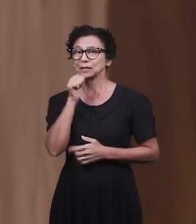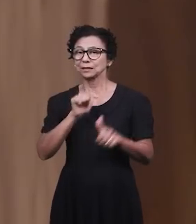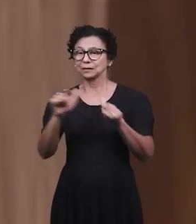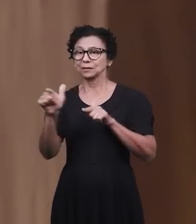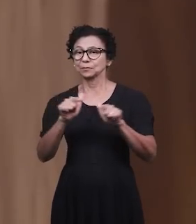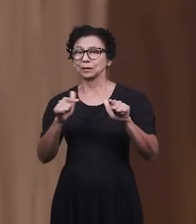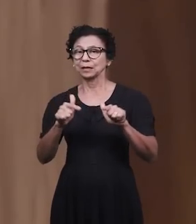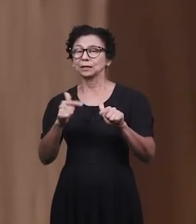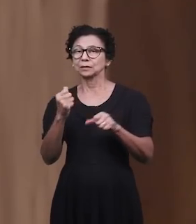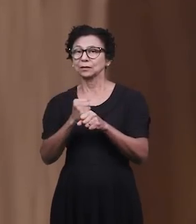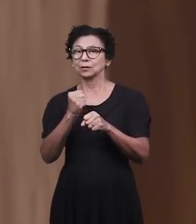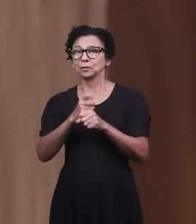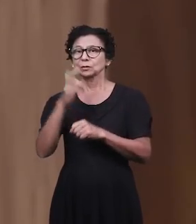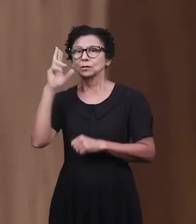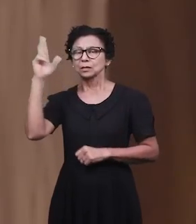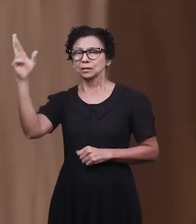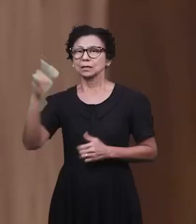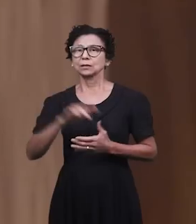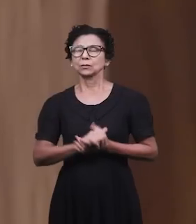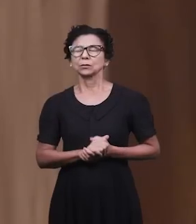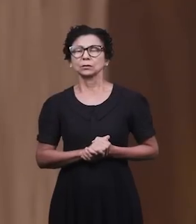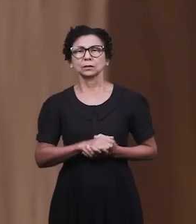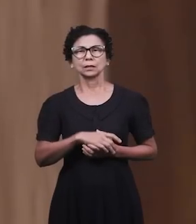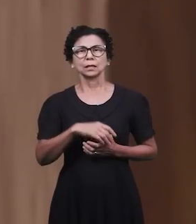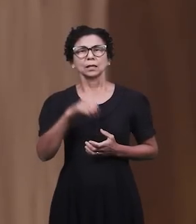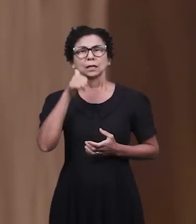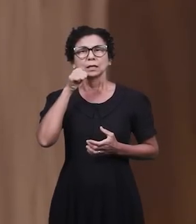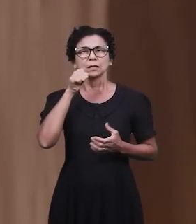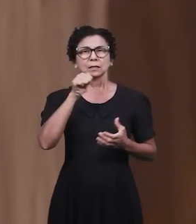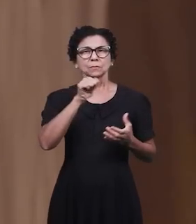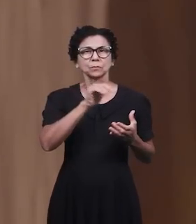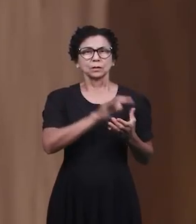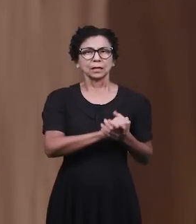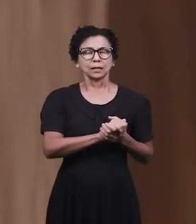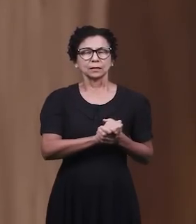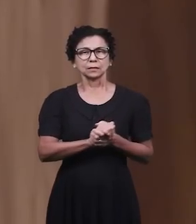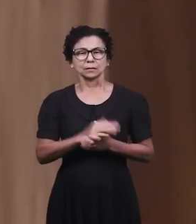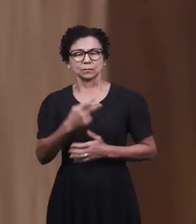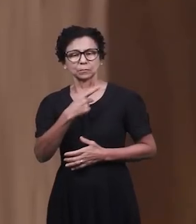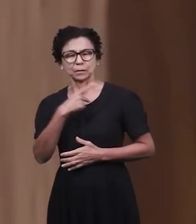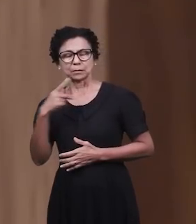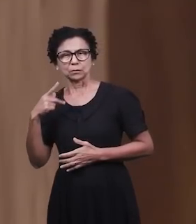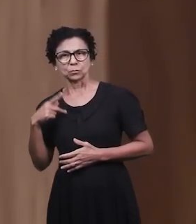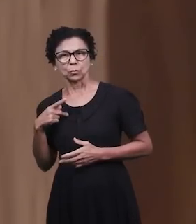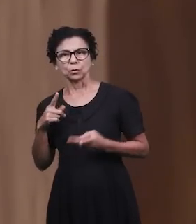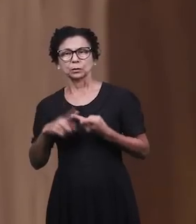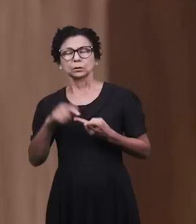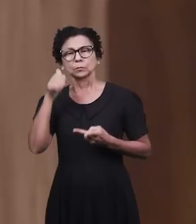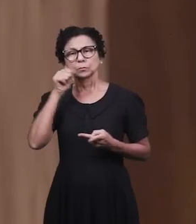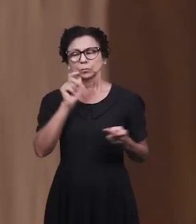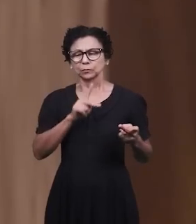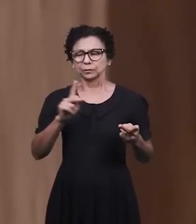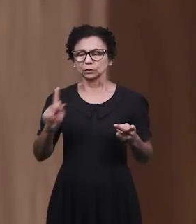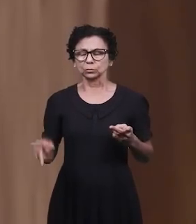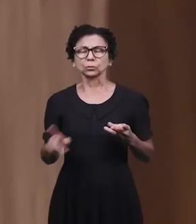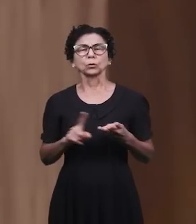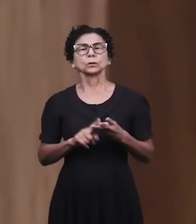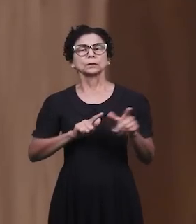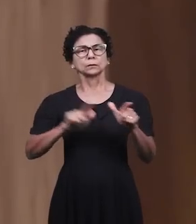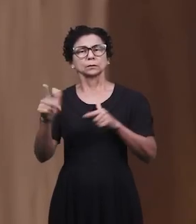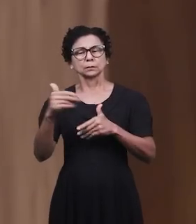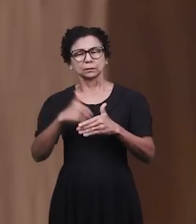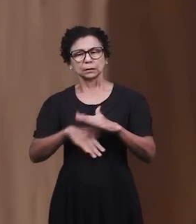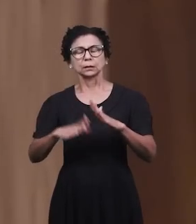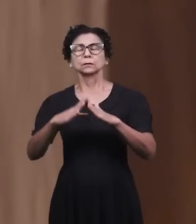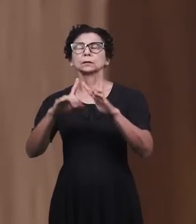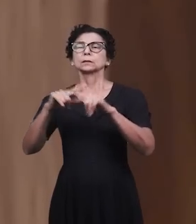Mulheres esposas de pastores, senhoras de frente, mulheres professoras, mulheres que participam de todo o trabalho ativo da igreja,